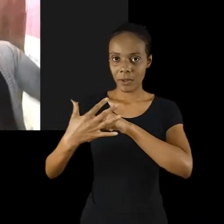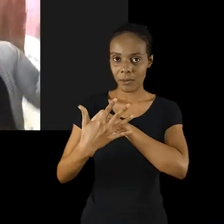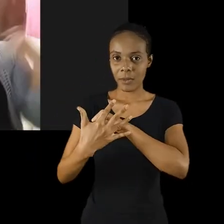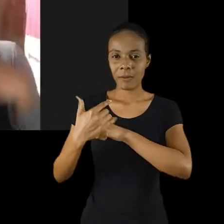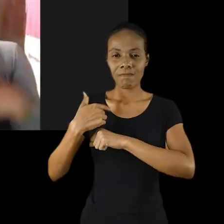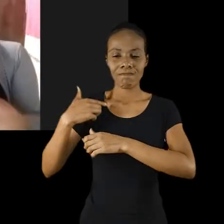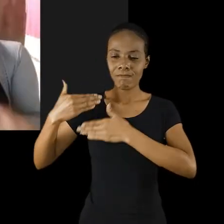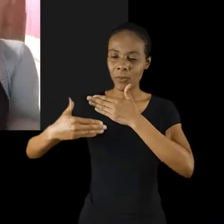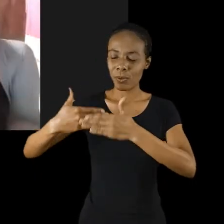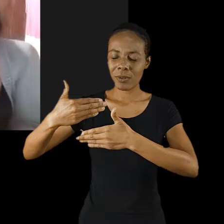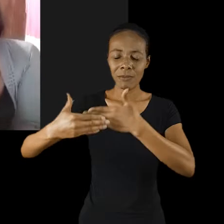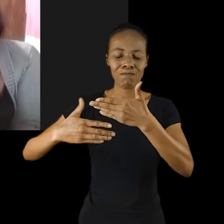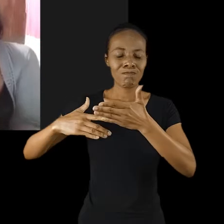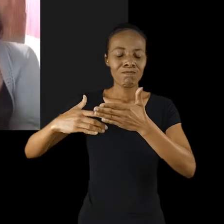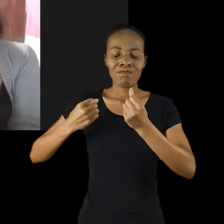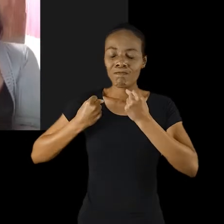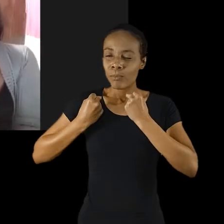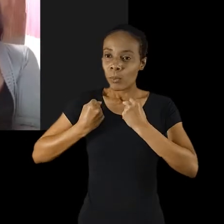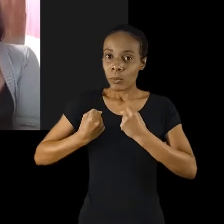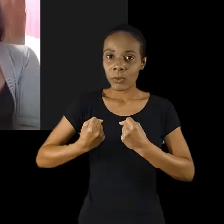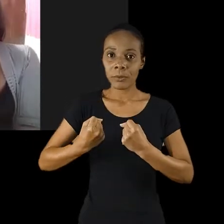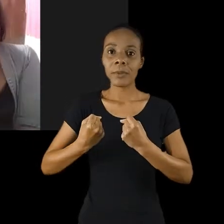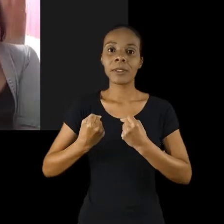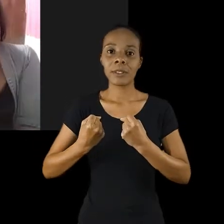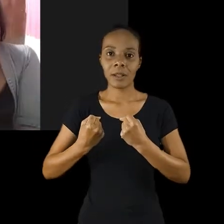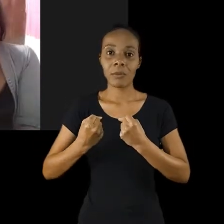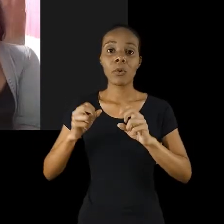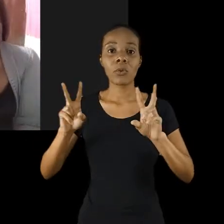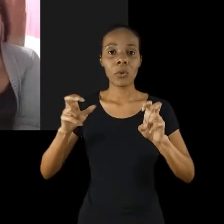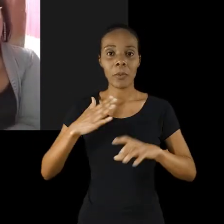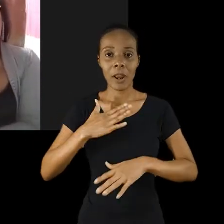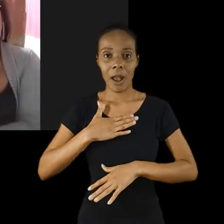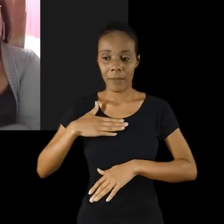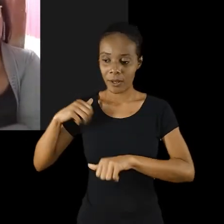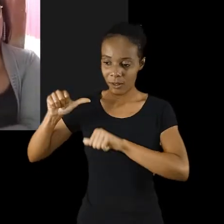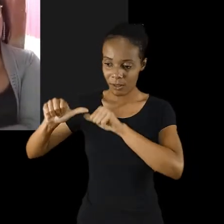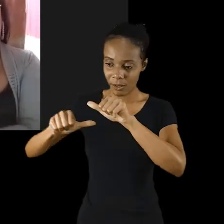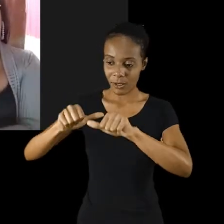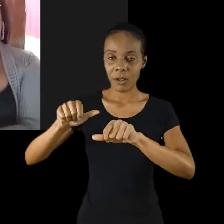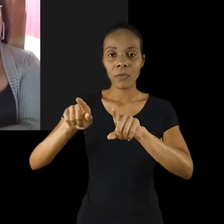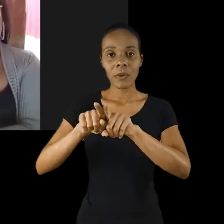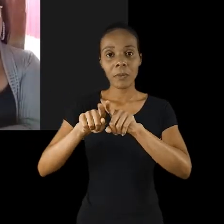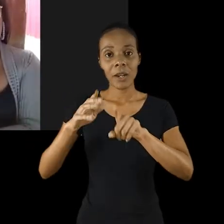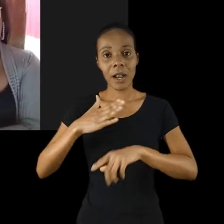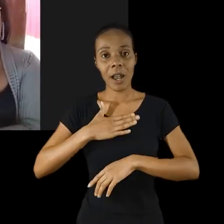que foram muito pesados, sabe? Tanto em relação à minha transição, à minha sexualidade,